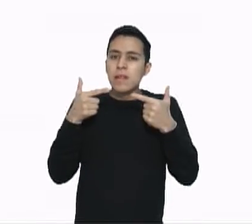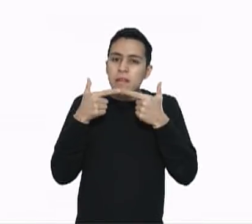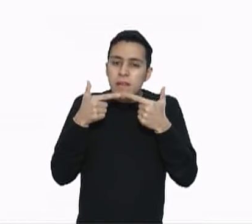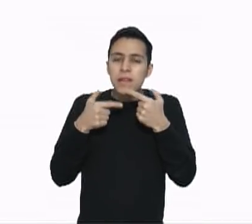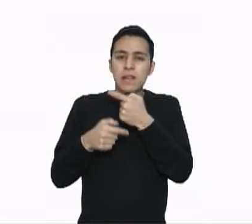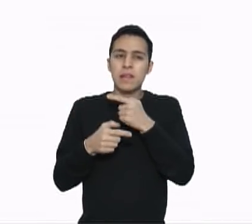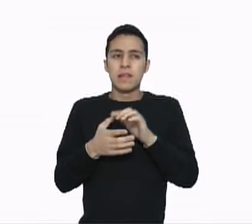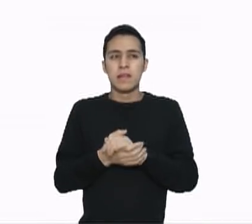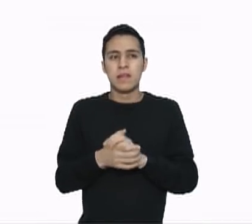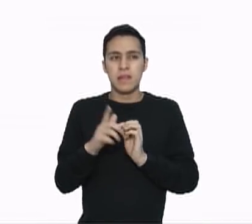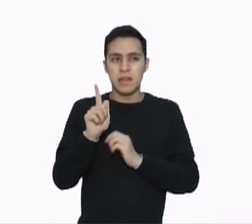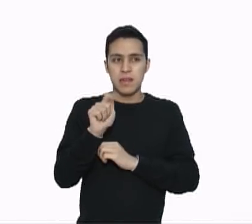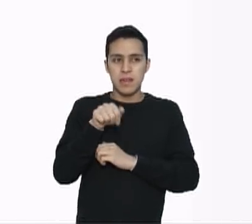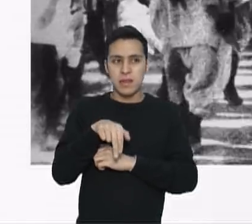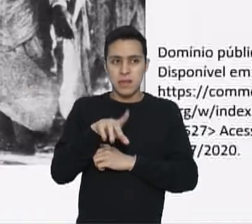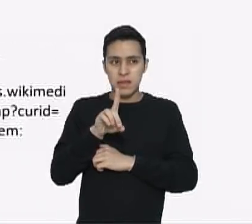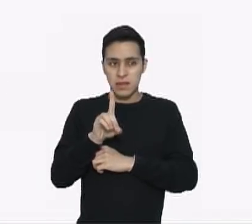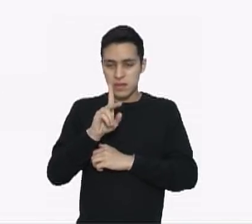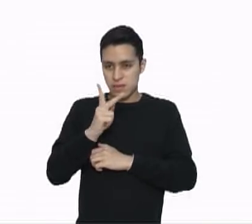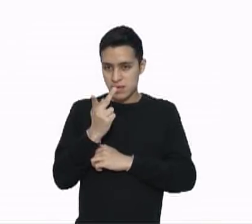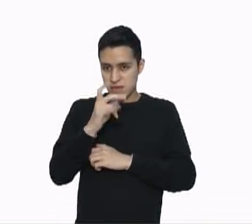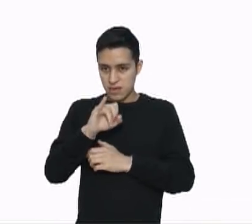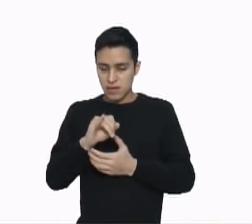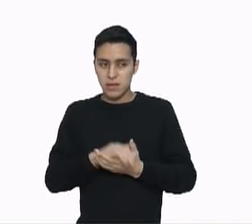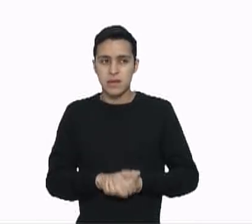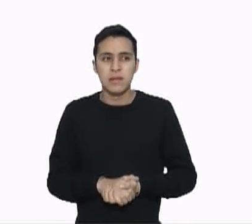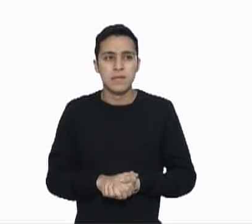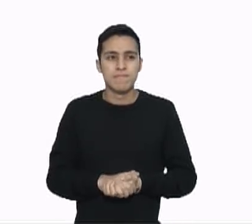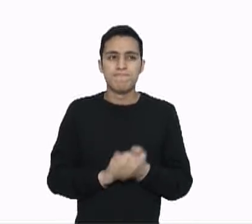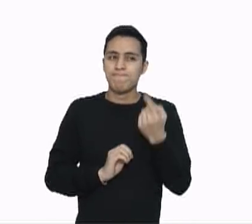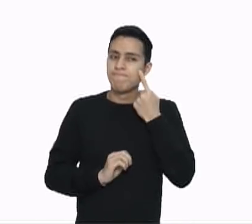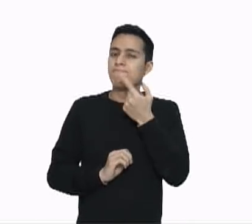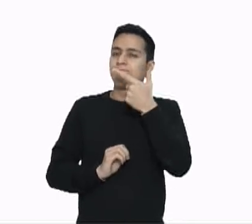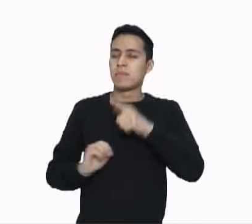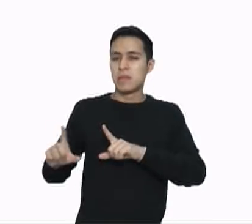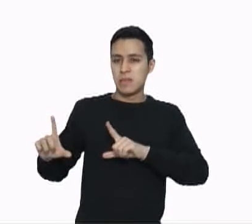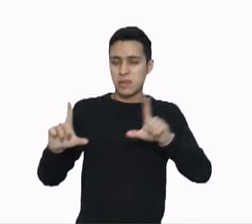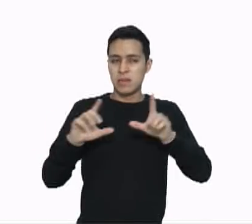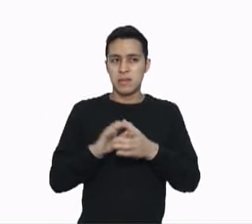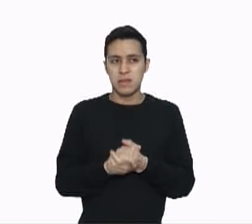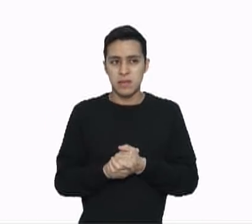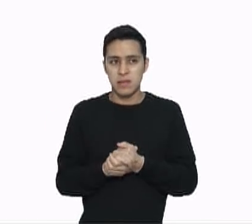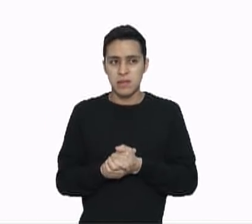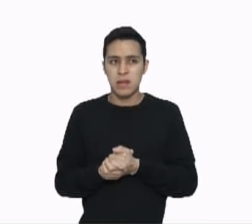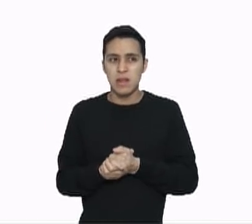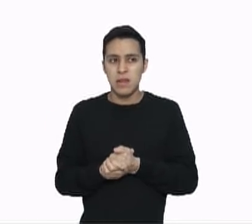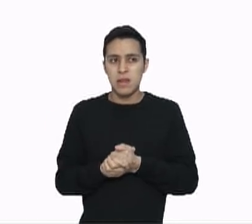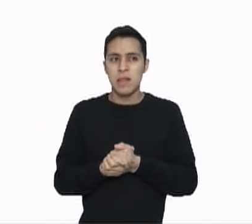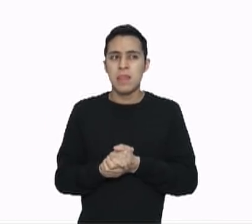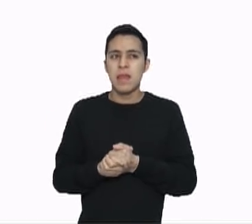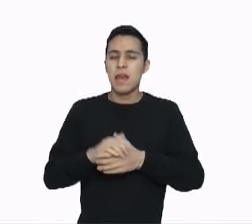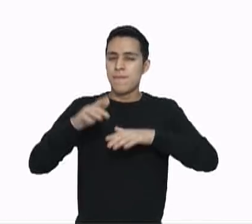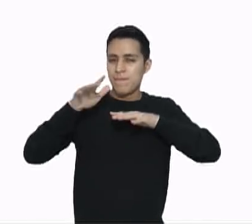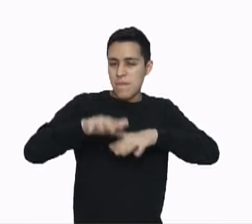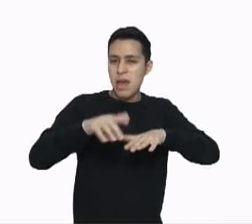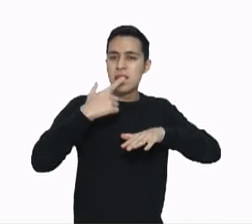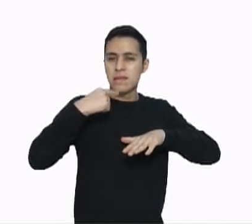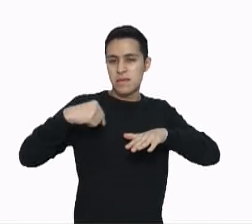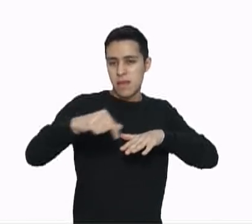o Mohandas Gandhi. Okay? Aqui, uma outra imagem, o professor recordava, né? A Marcha do